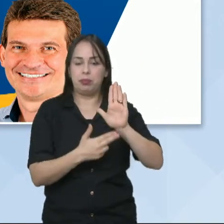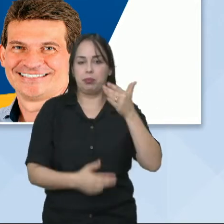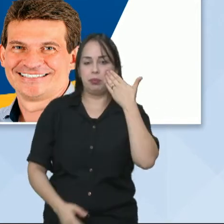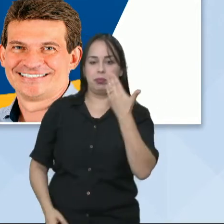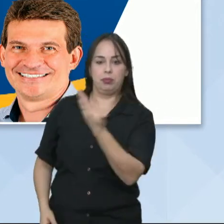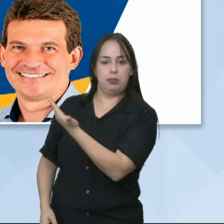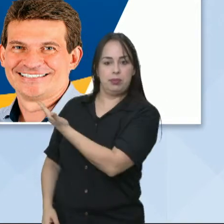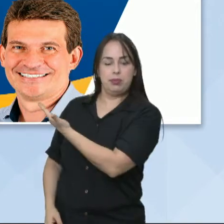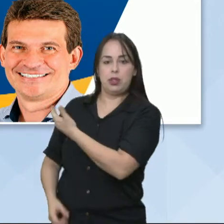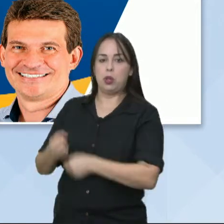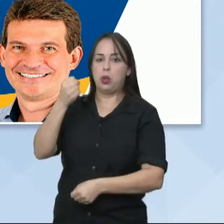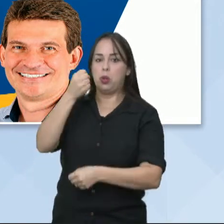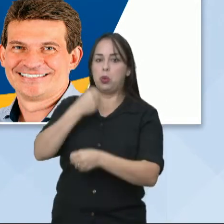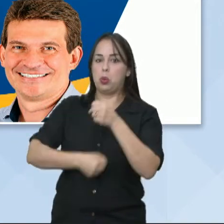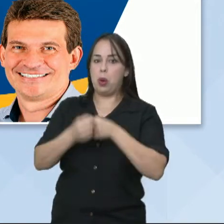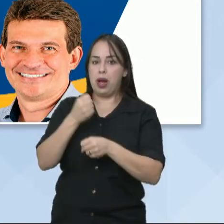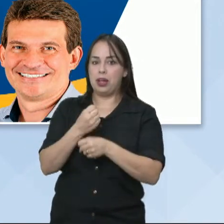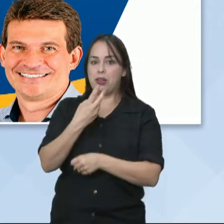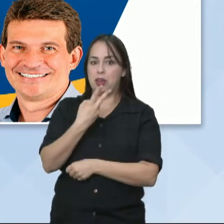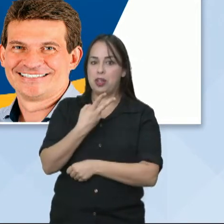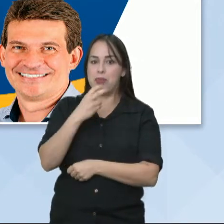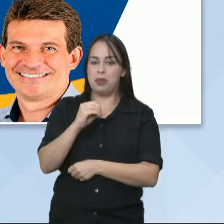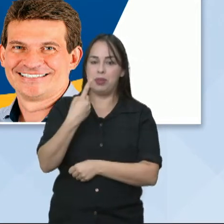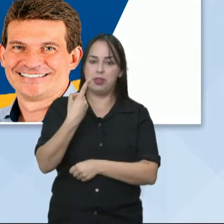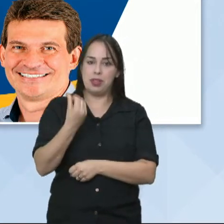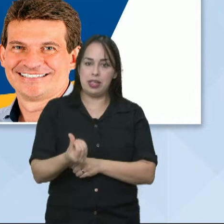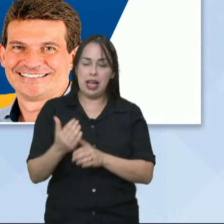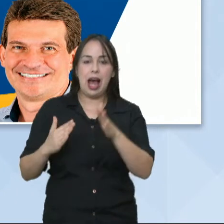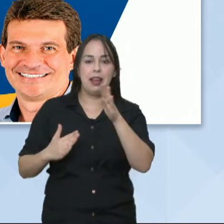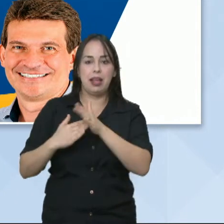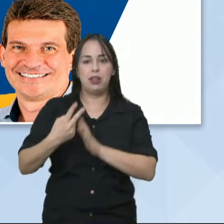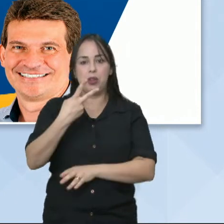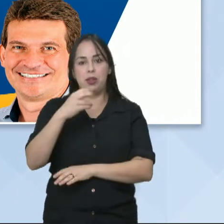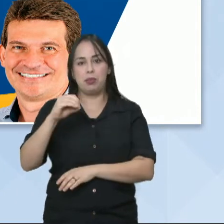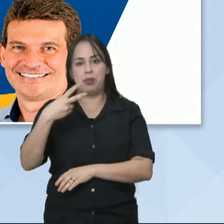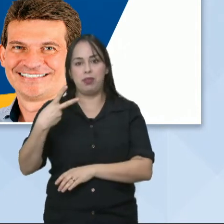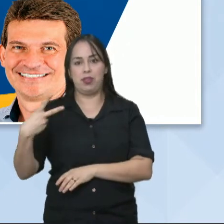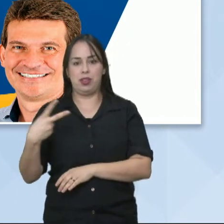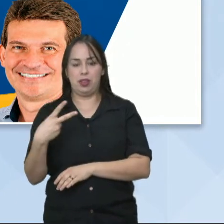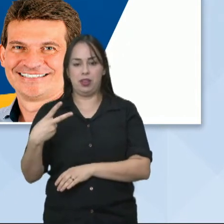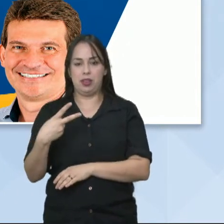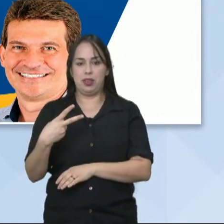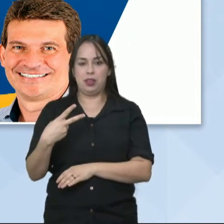de 2016 a 2022. Em 2016,